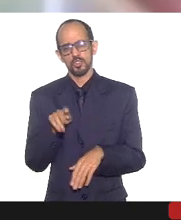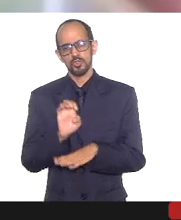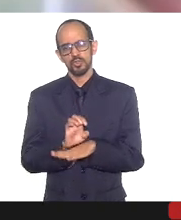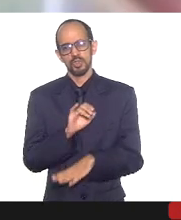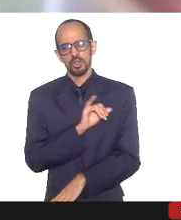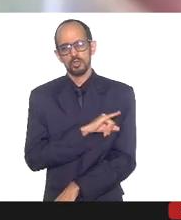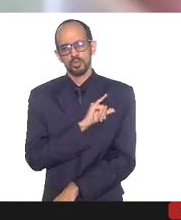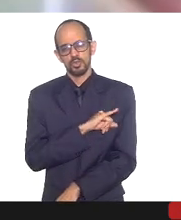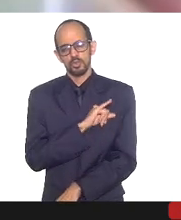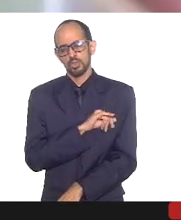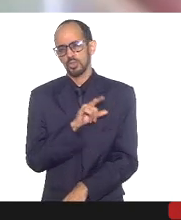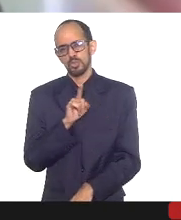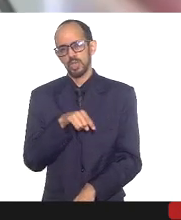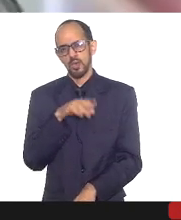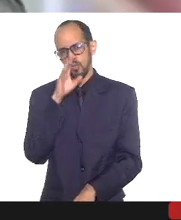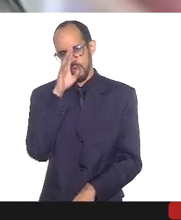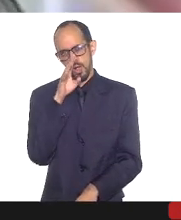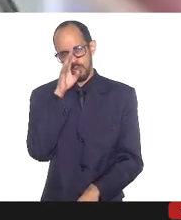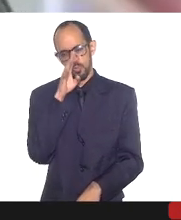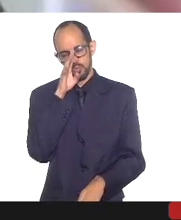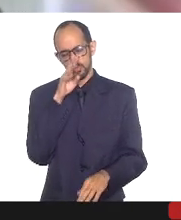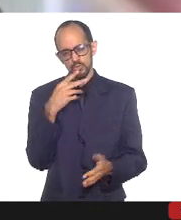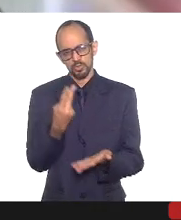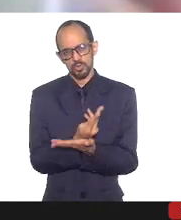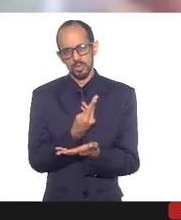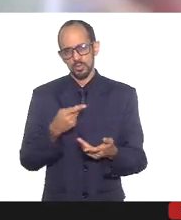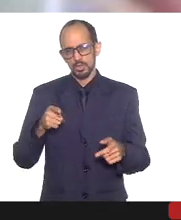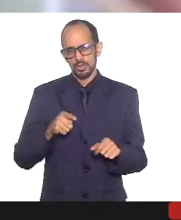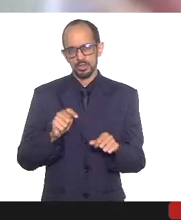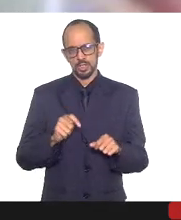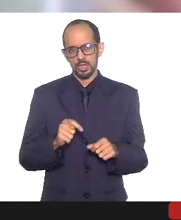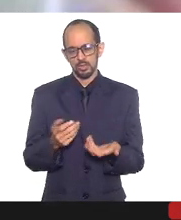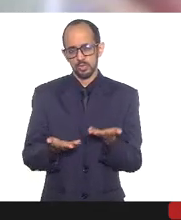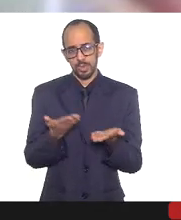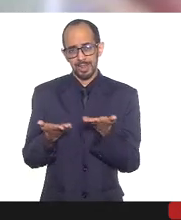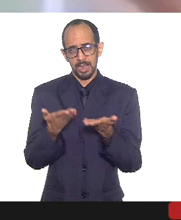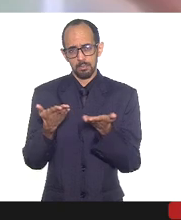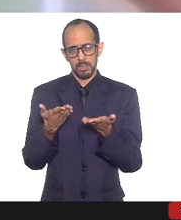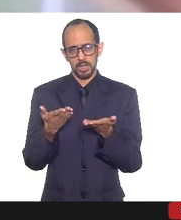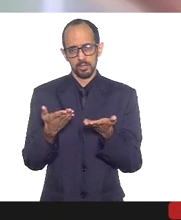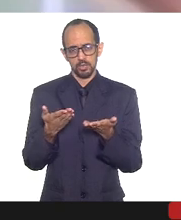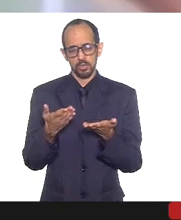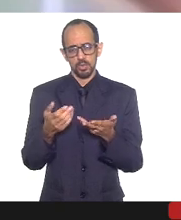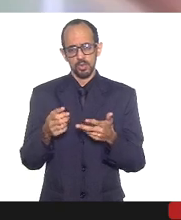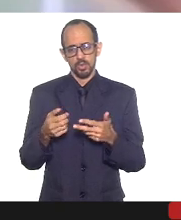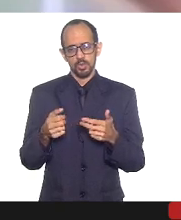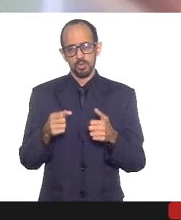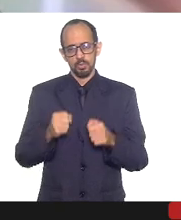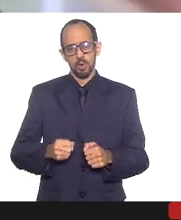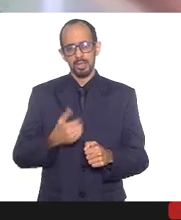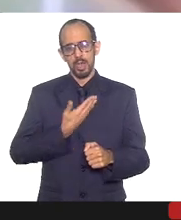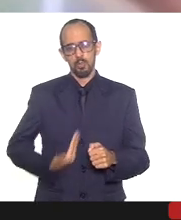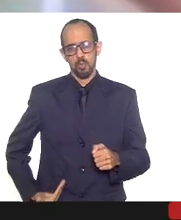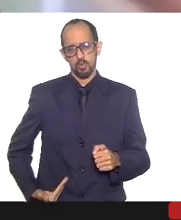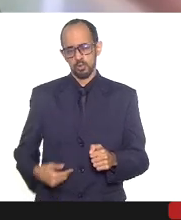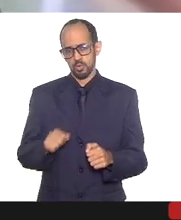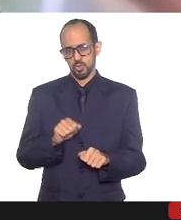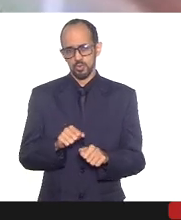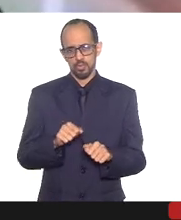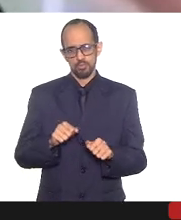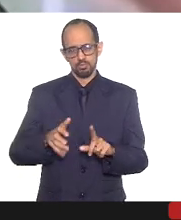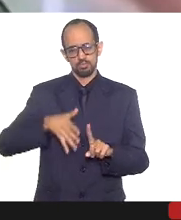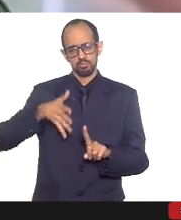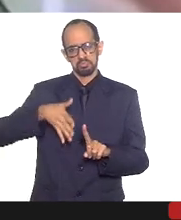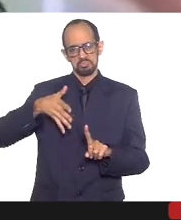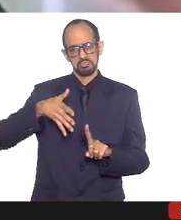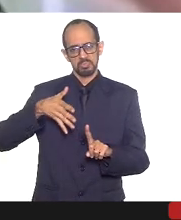É absurda a maneira aí como eles estão sendo tratados pelo poder público. O discurso é muito bonito, muitas das